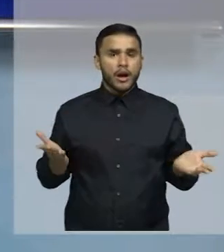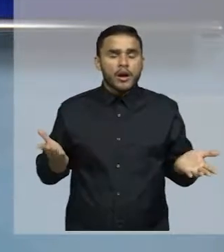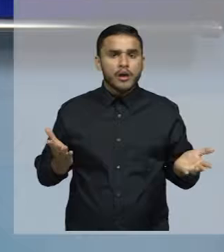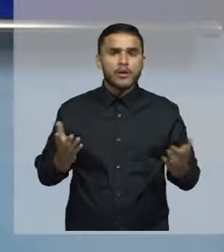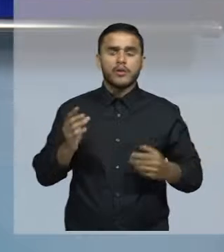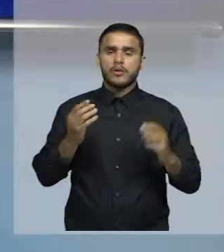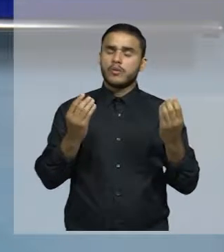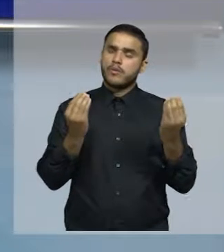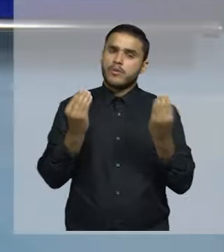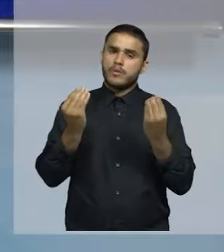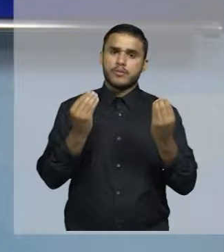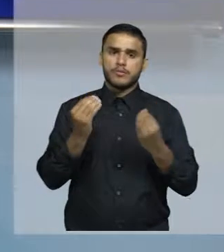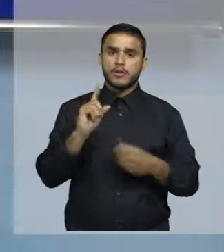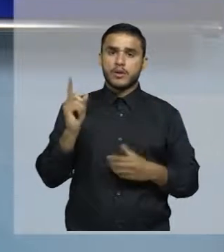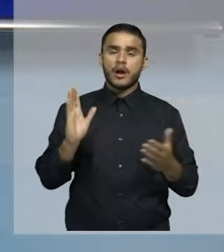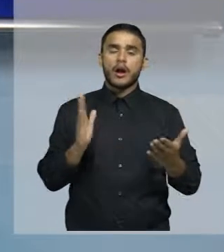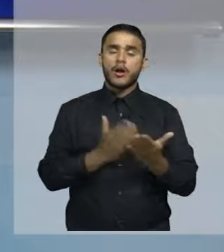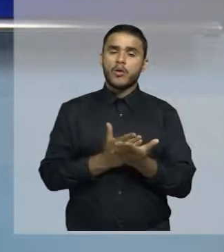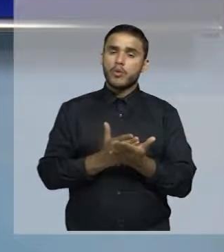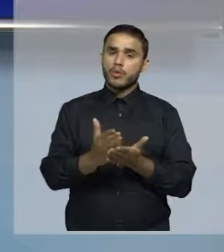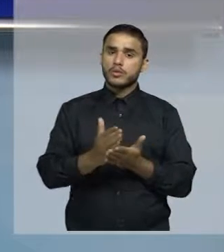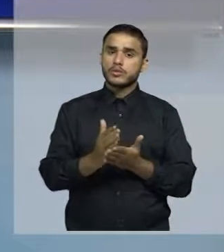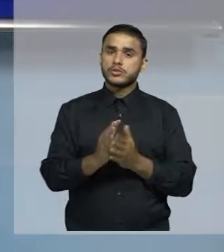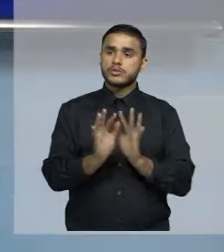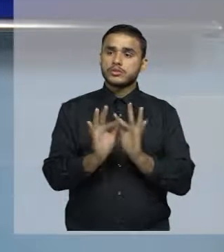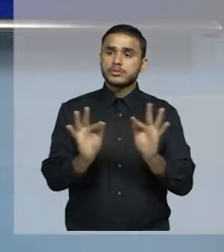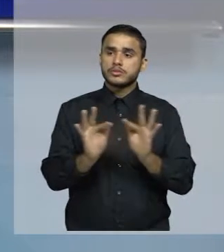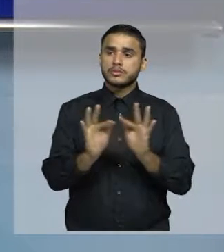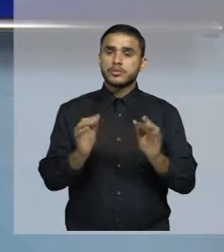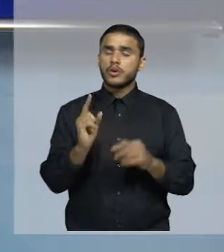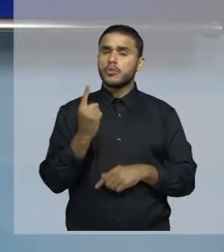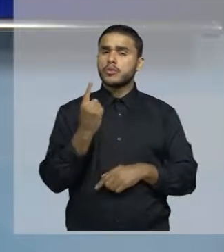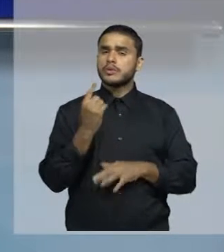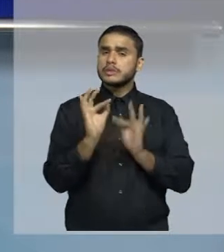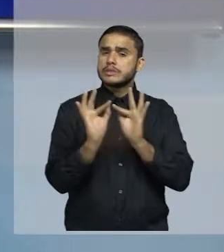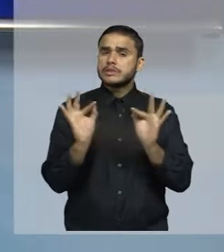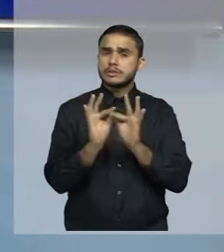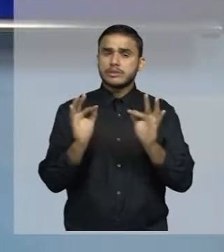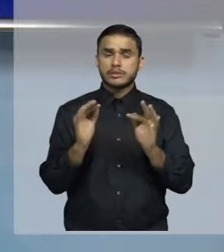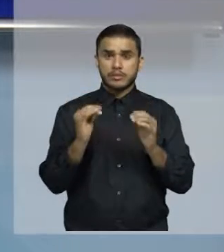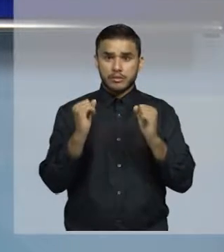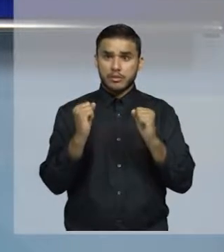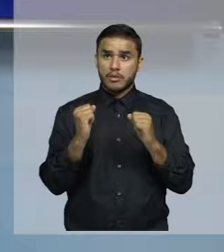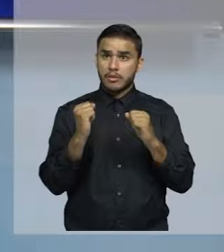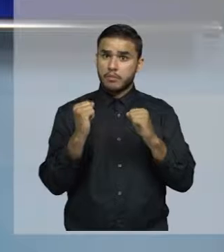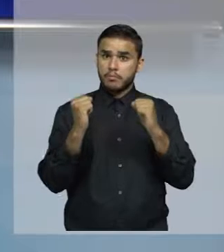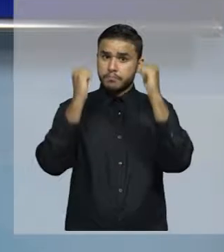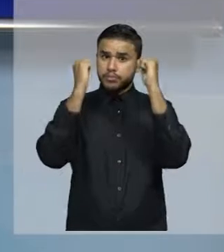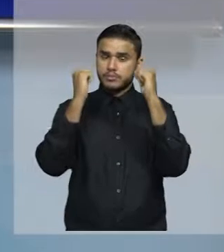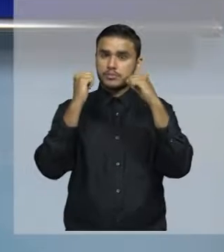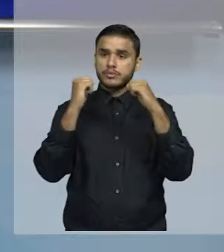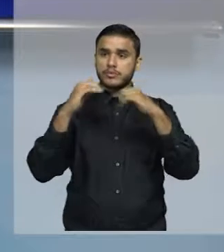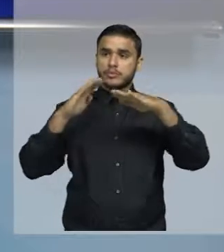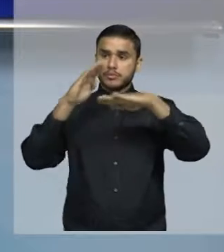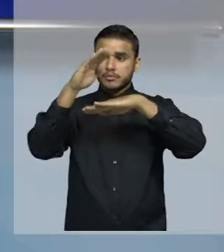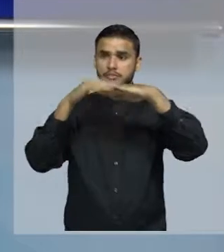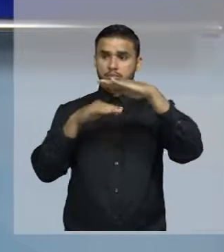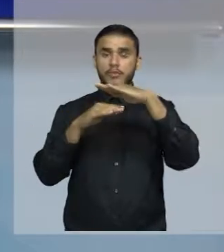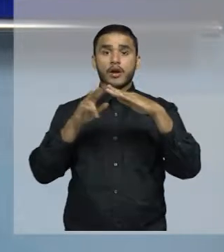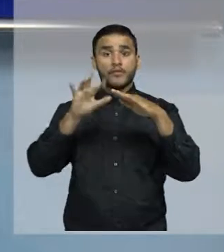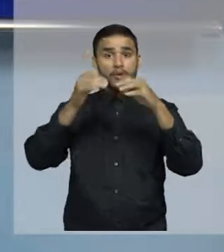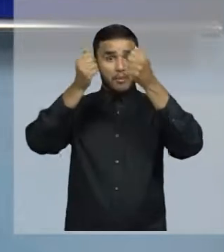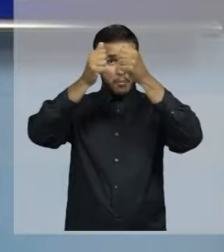Desta vez, demos um pequeno arranhão numa coluna do viaduto. Na próxima vez, iremos